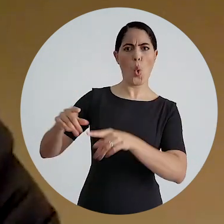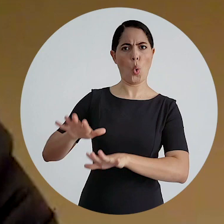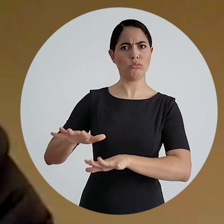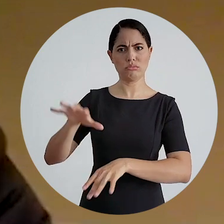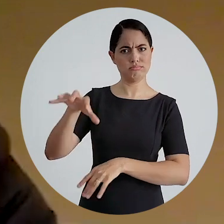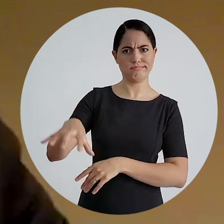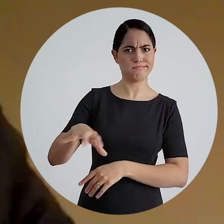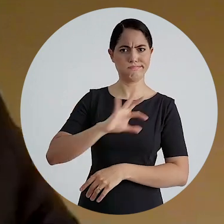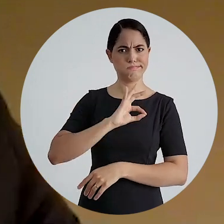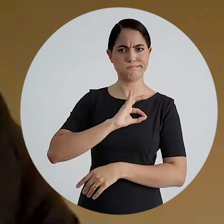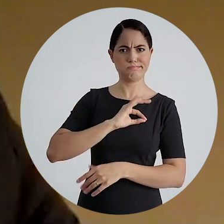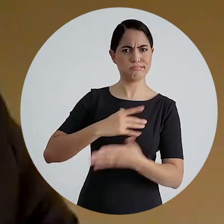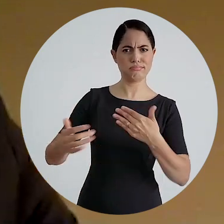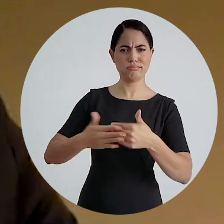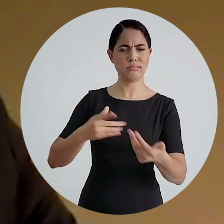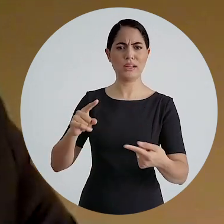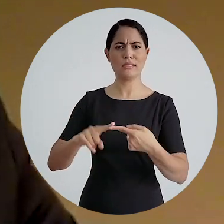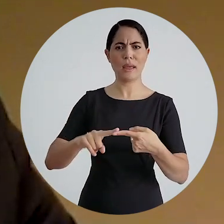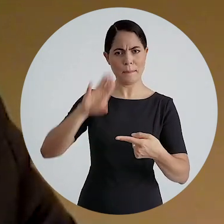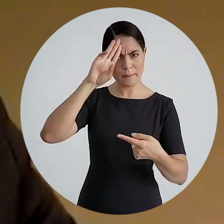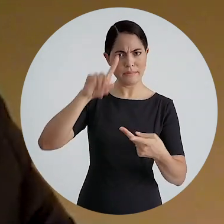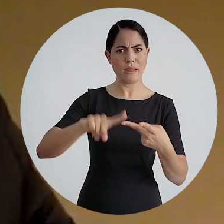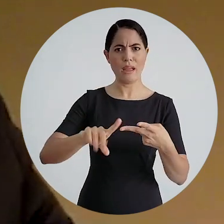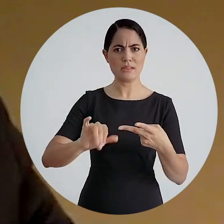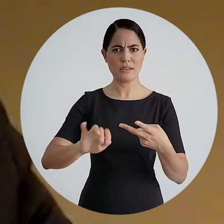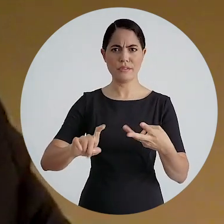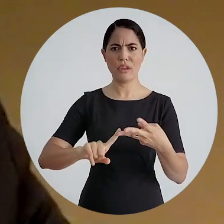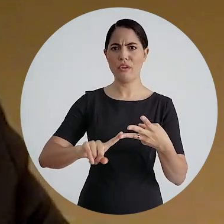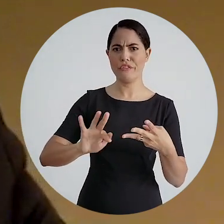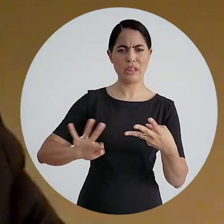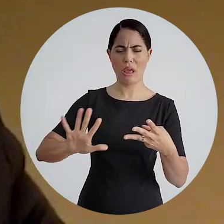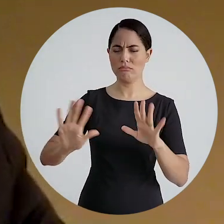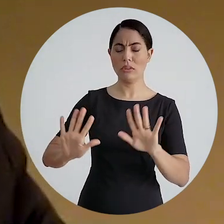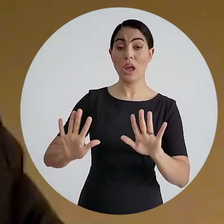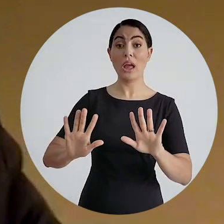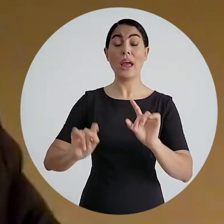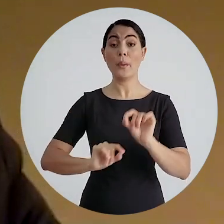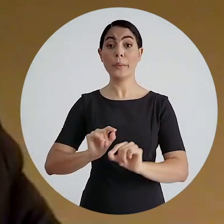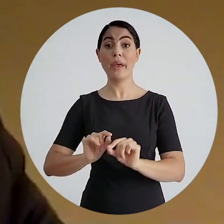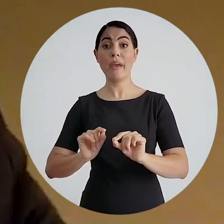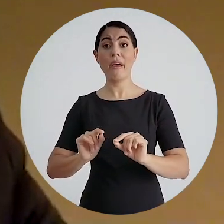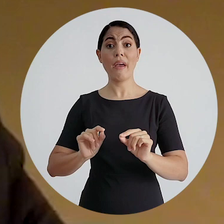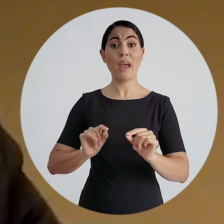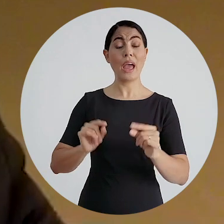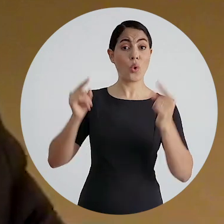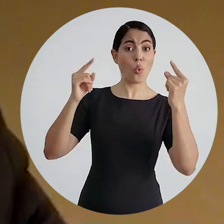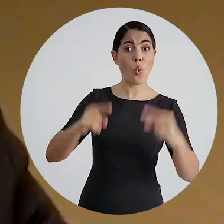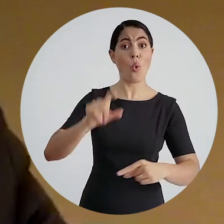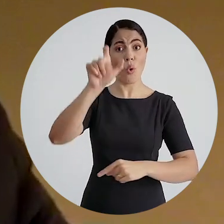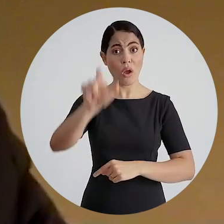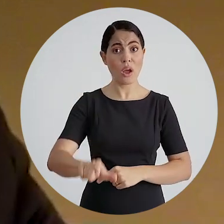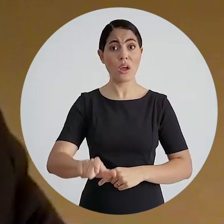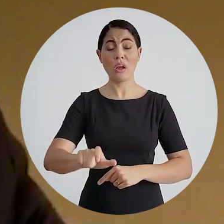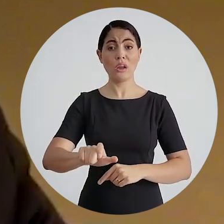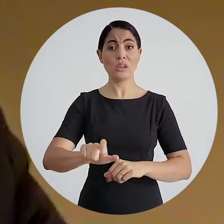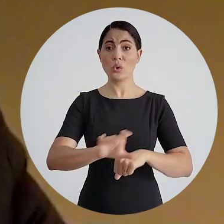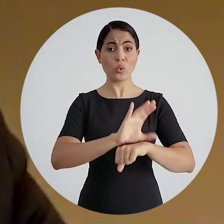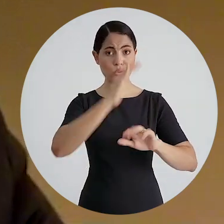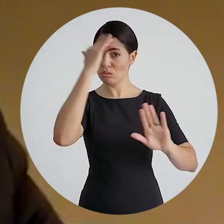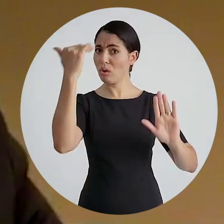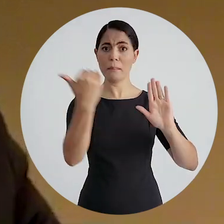acrescentar, não é contra a polícia, seja ela qual for, polícia militar, civil, federal, é contra aqueles que desrespeitam